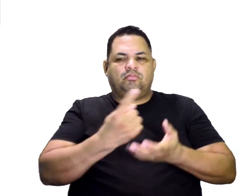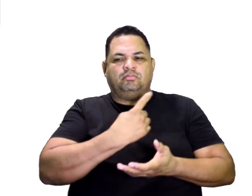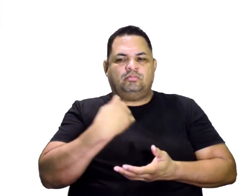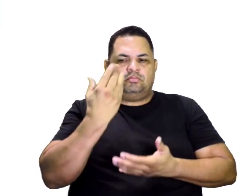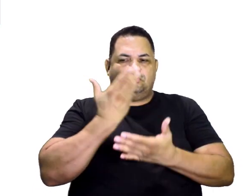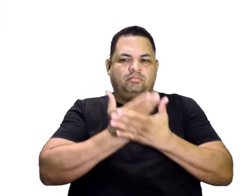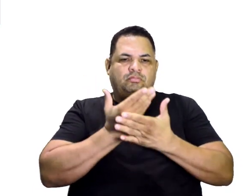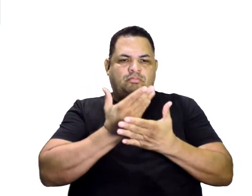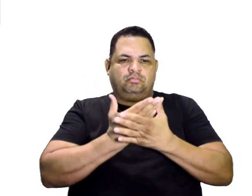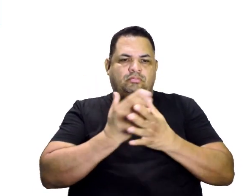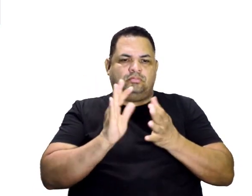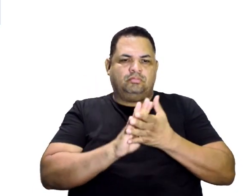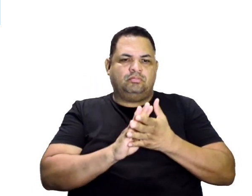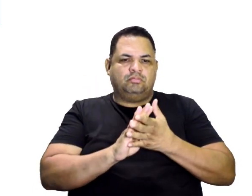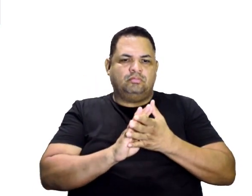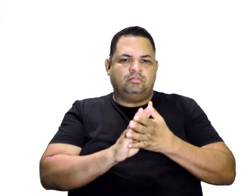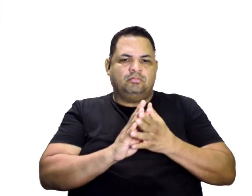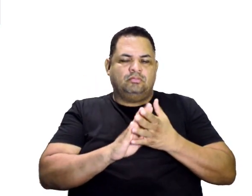aula, né,